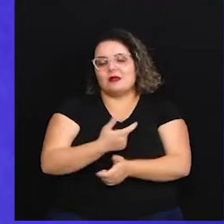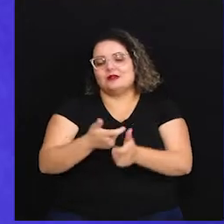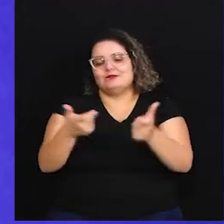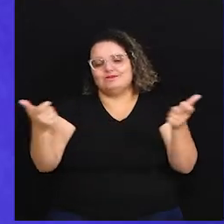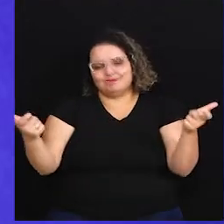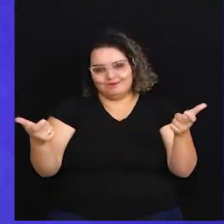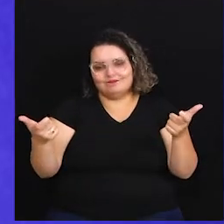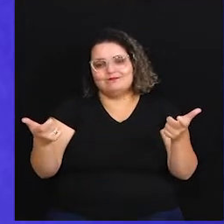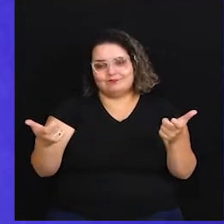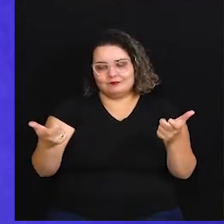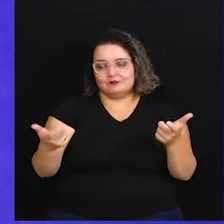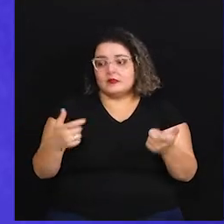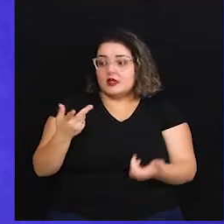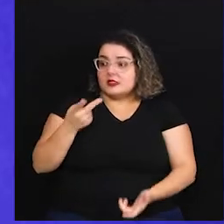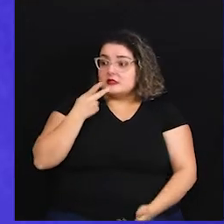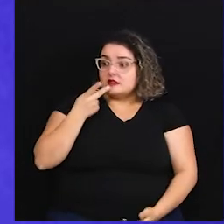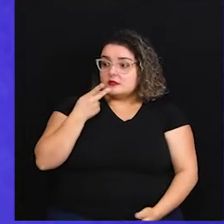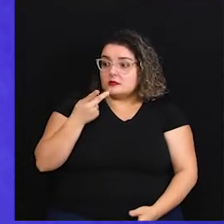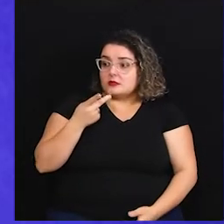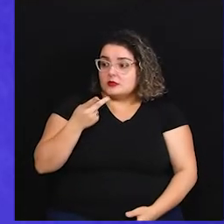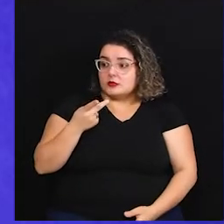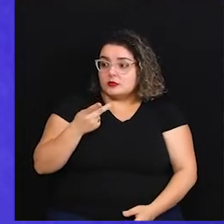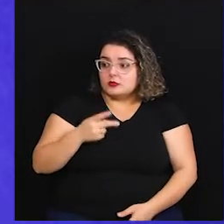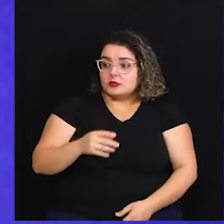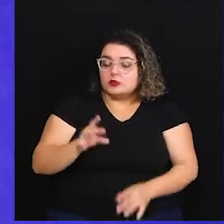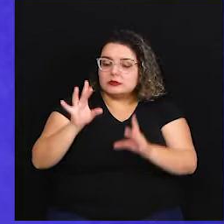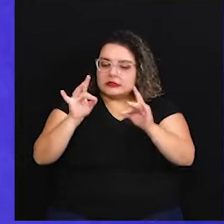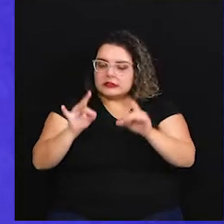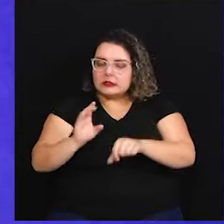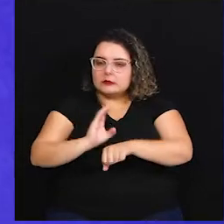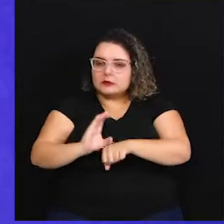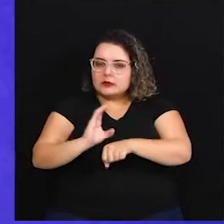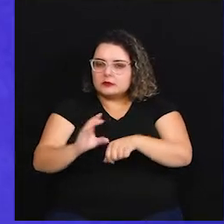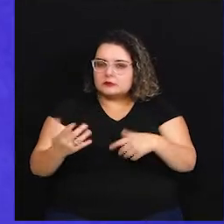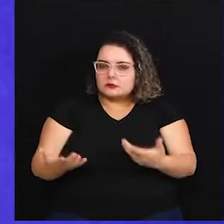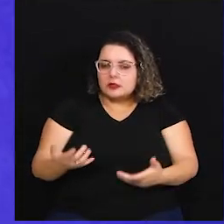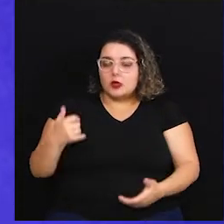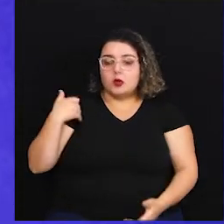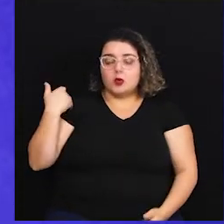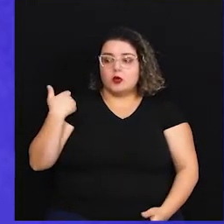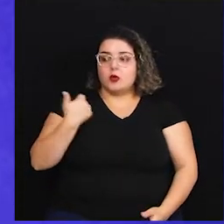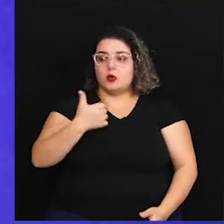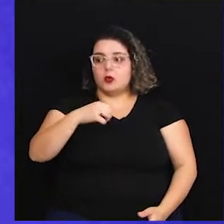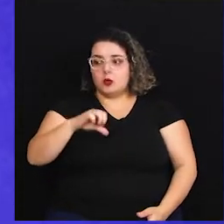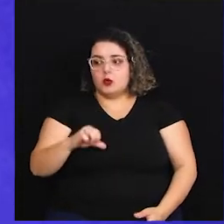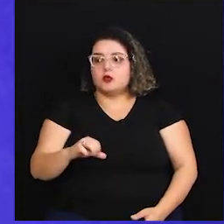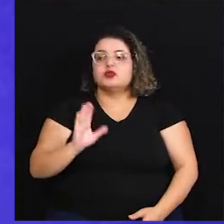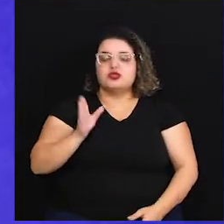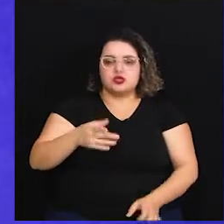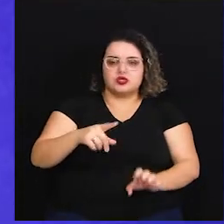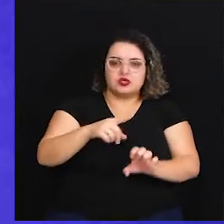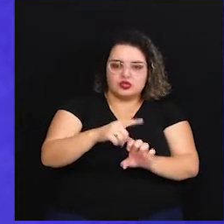Você falou justamente dessa questão do aperfeiçoamento. Você, com 19 anos, já